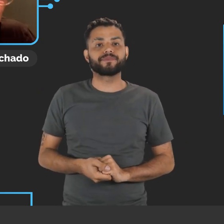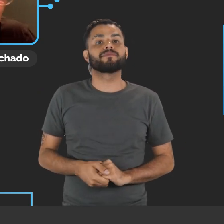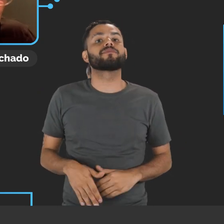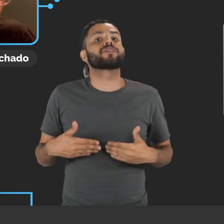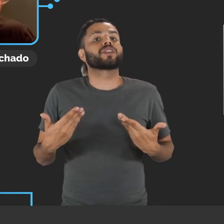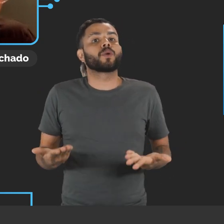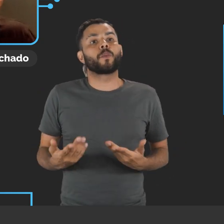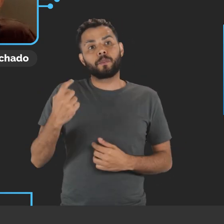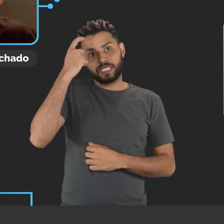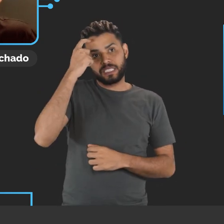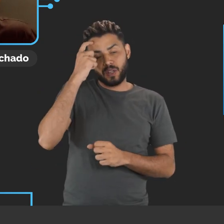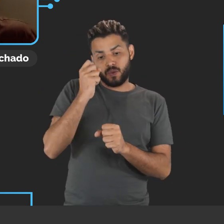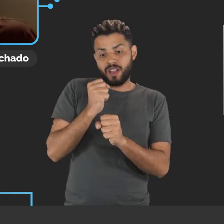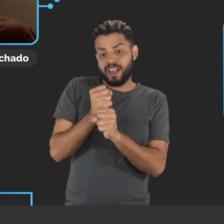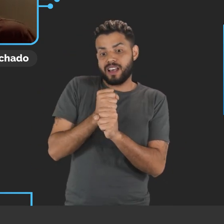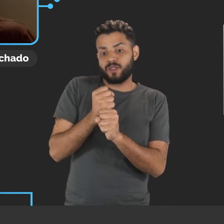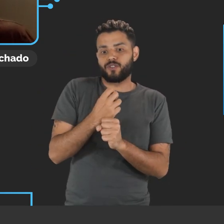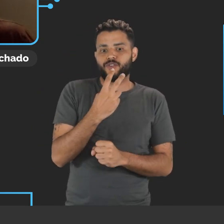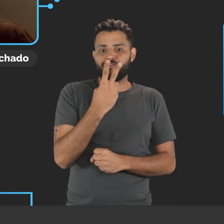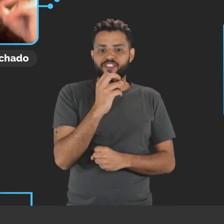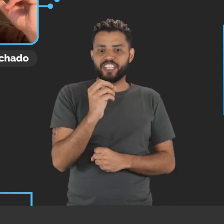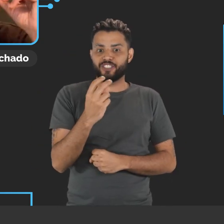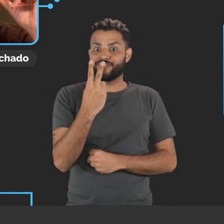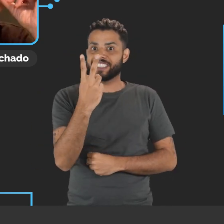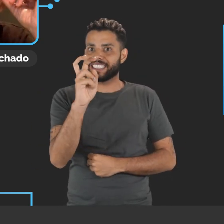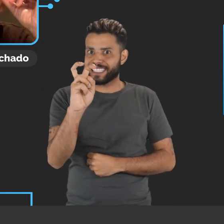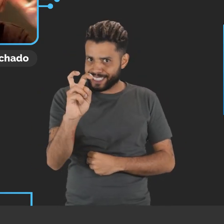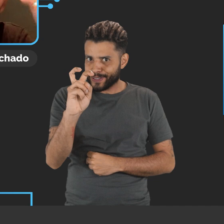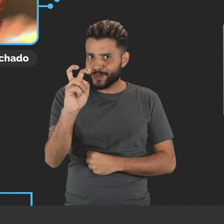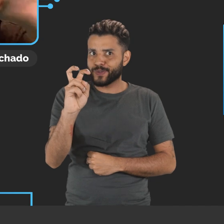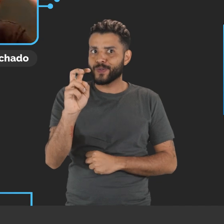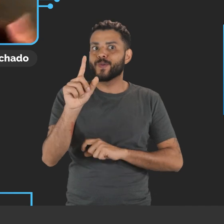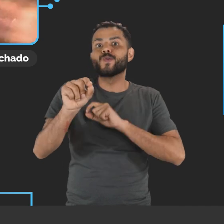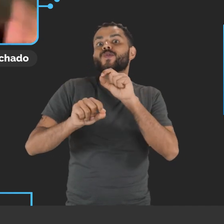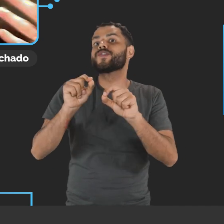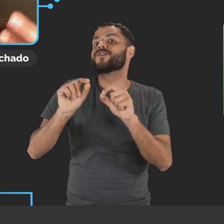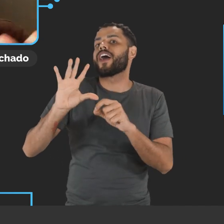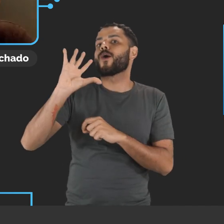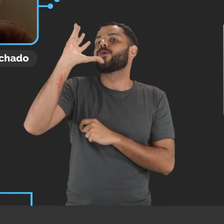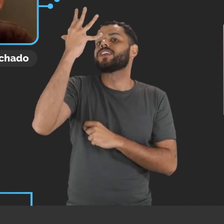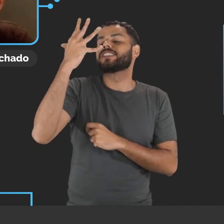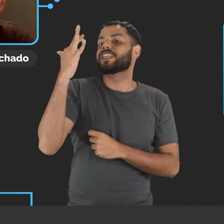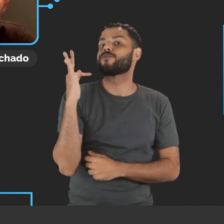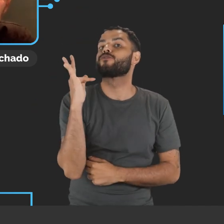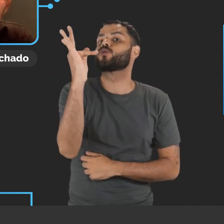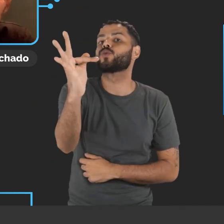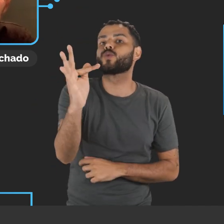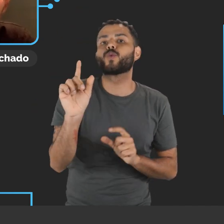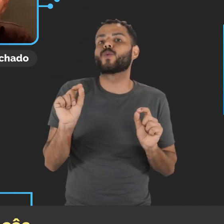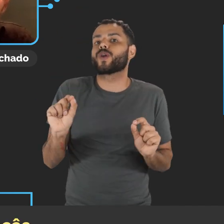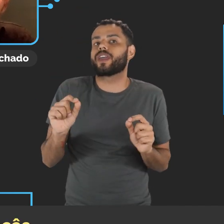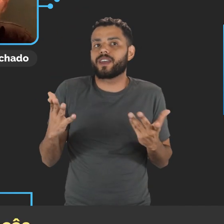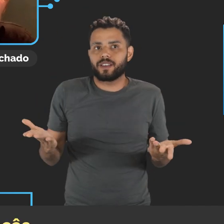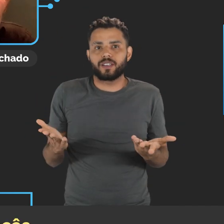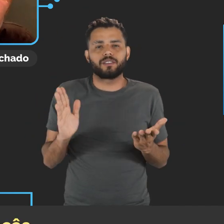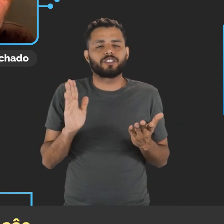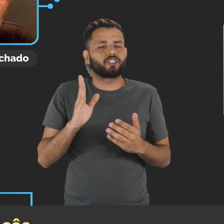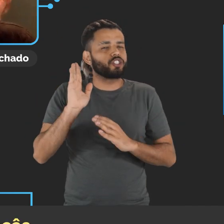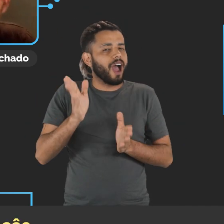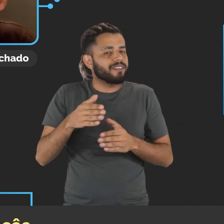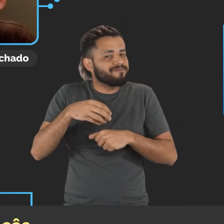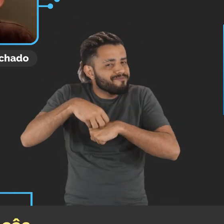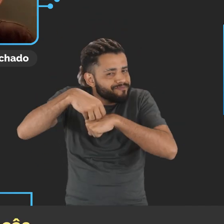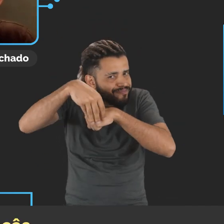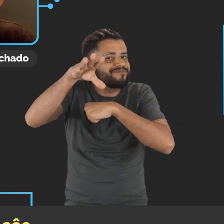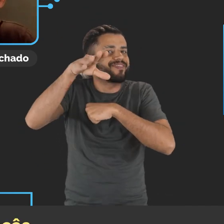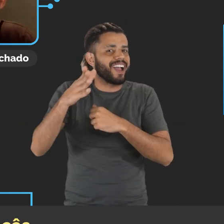E aí, gente, já pensando em 2025, né, e falando mesmo do que a gente vai causar, contar em